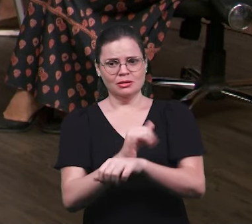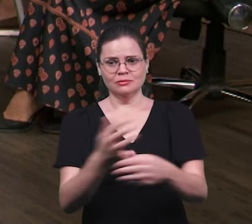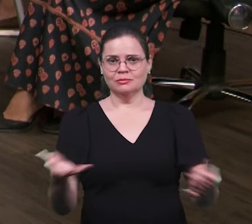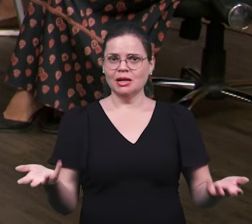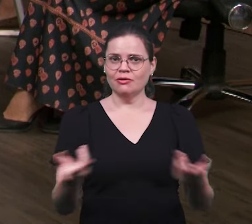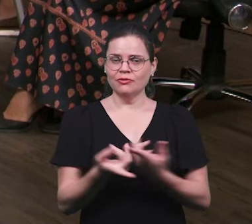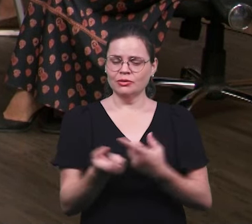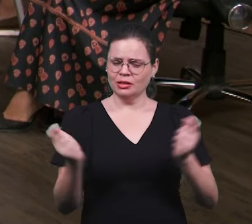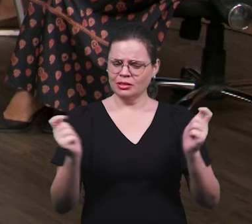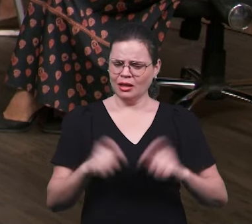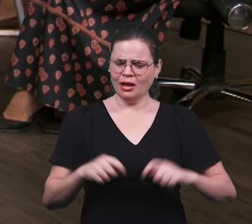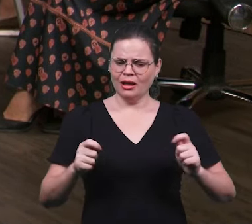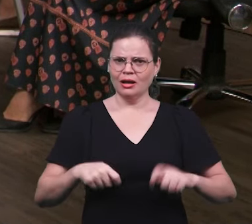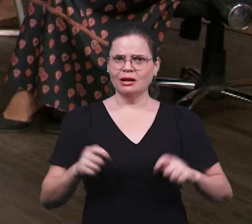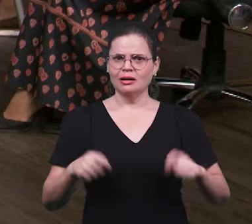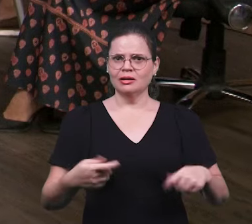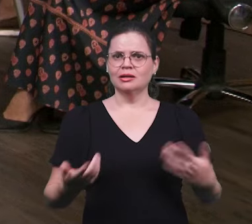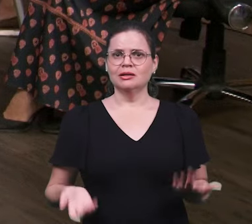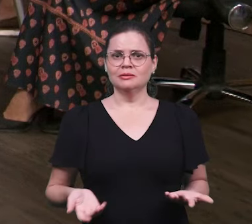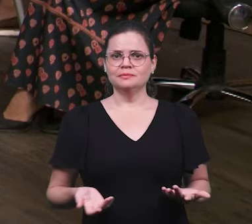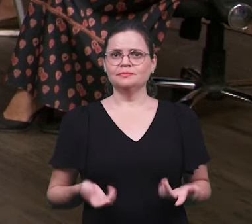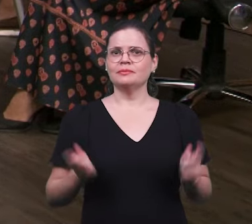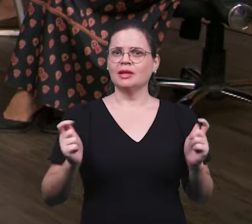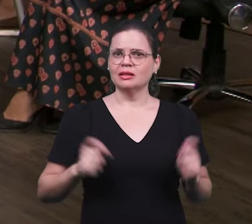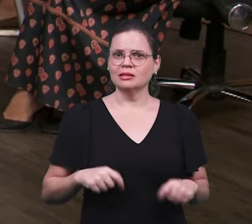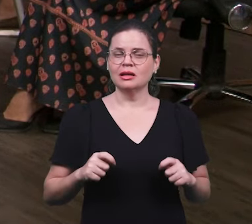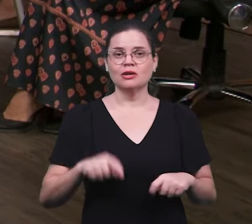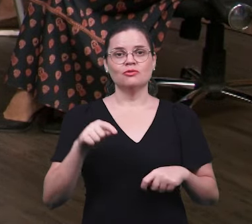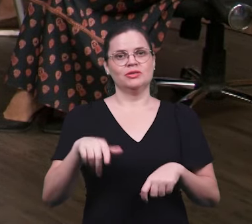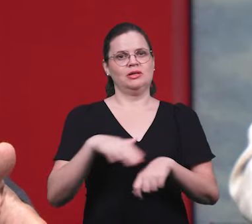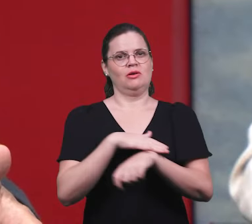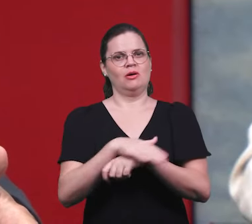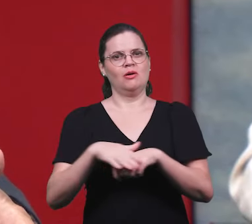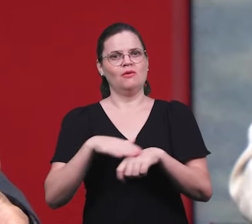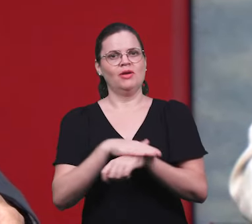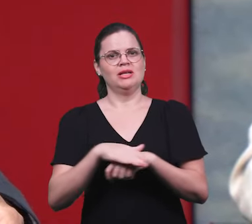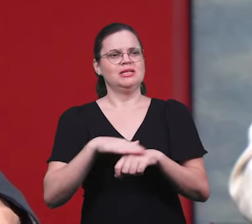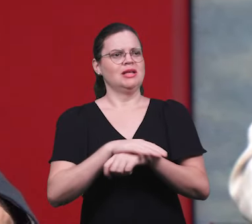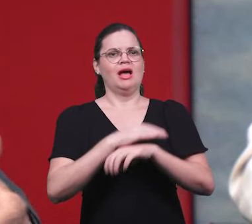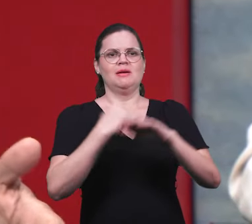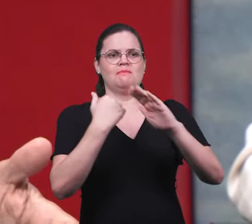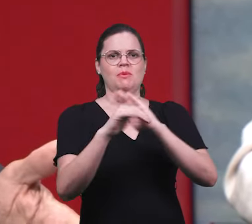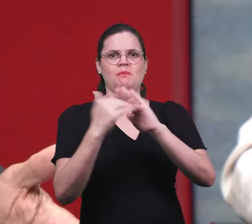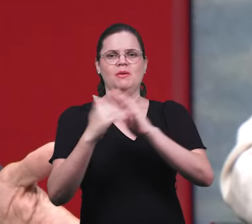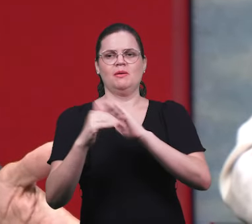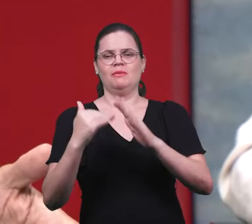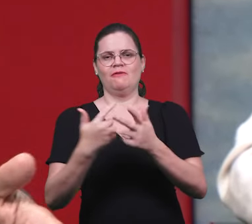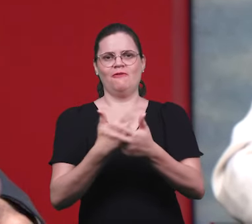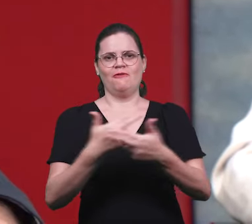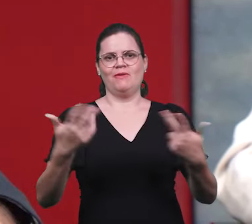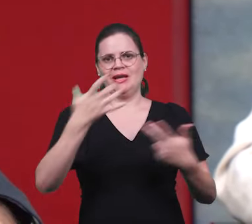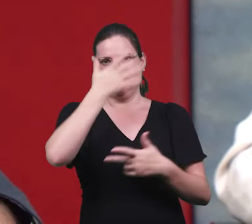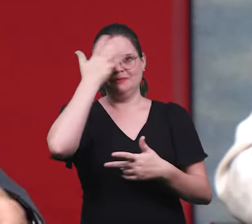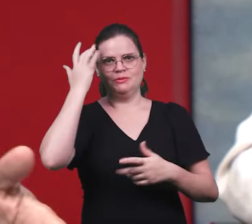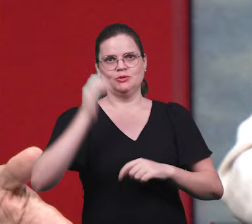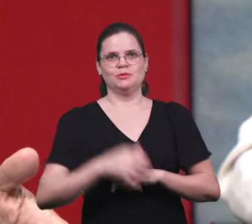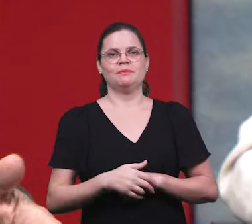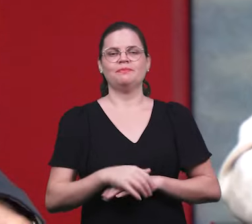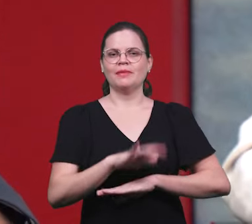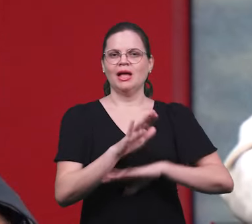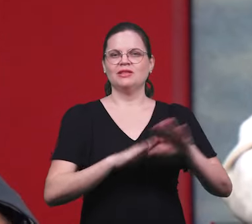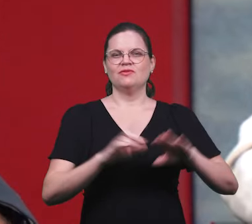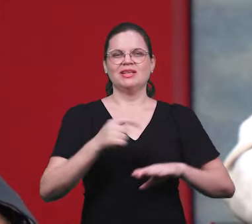onde você pode falar para centenas de pessoas. Eu já vi alguém dizer que o ruim da internet e das